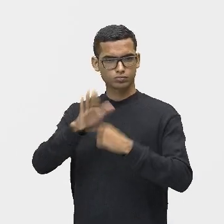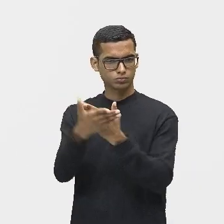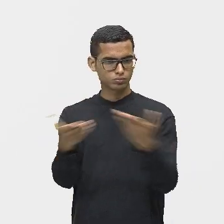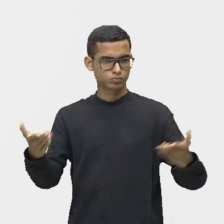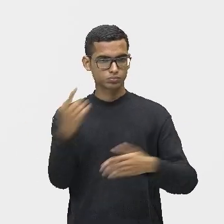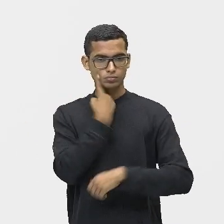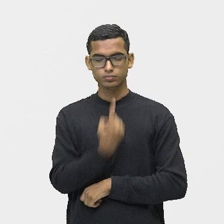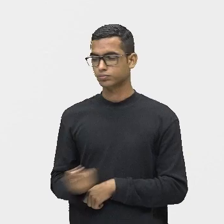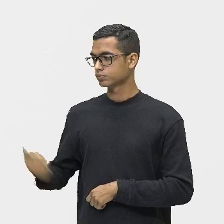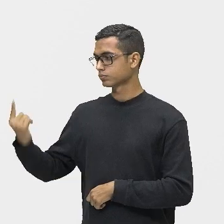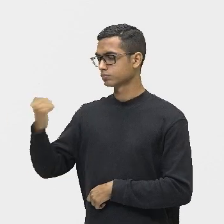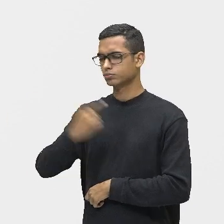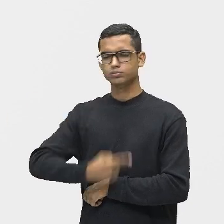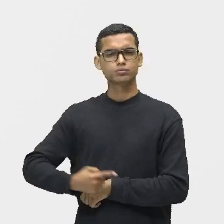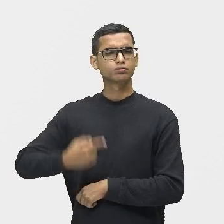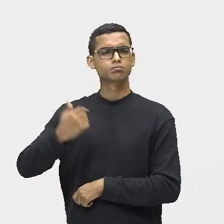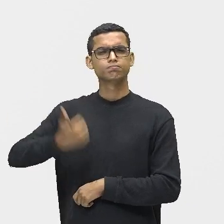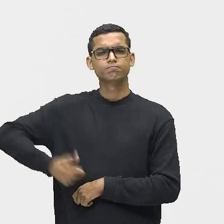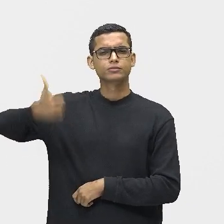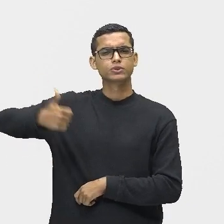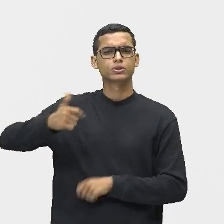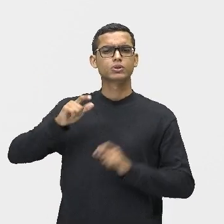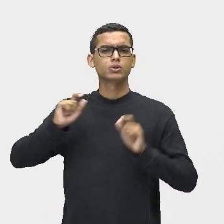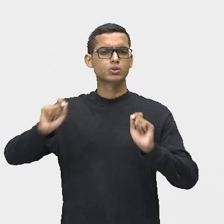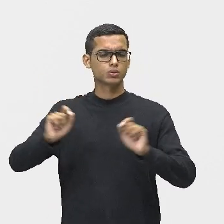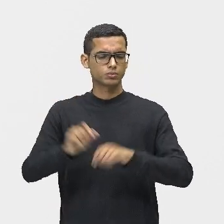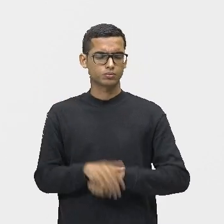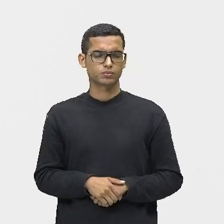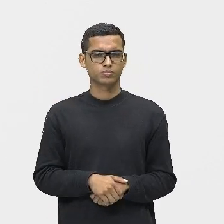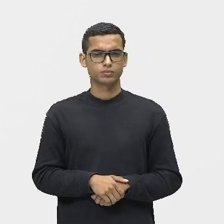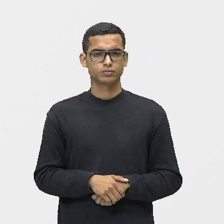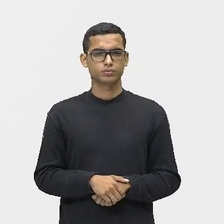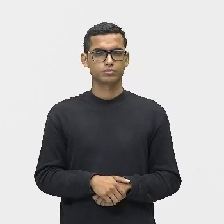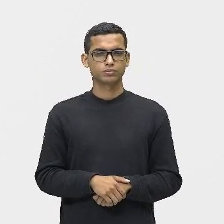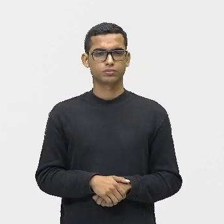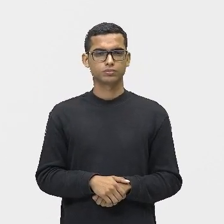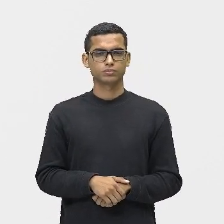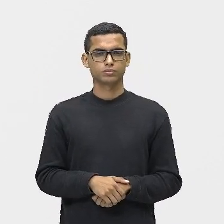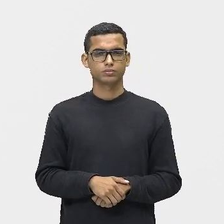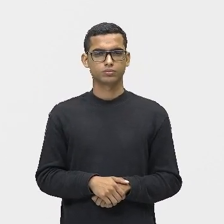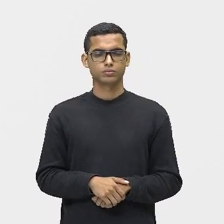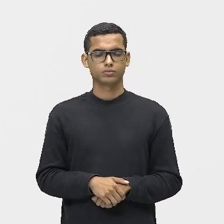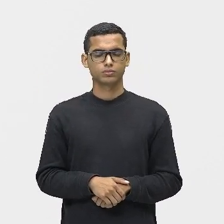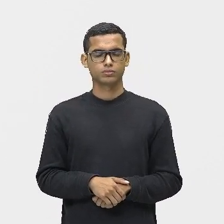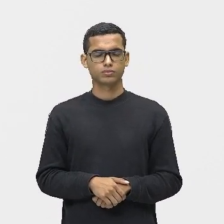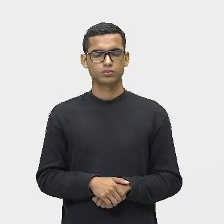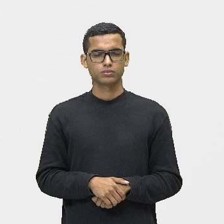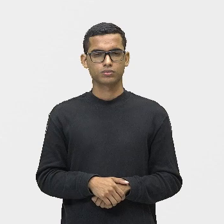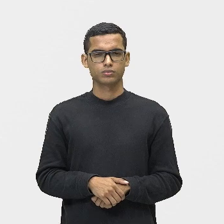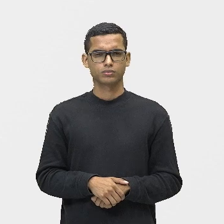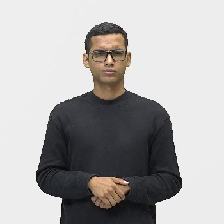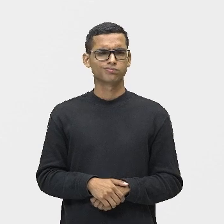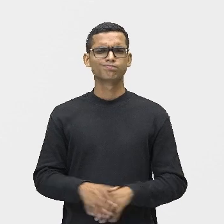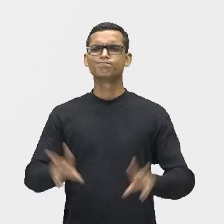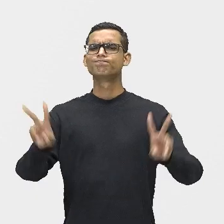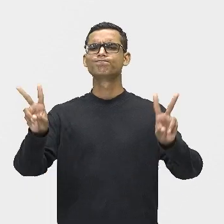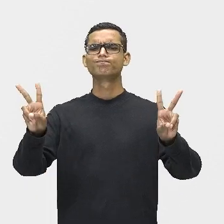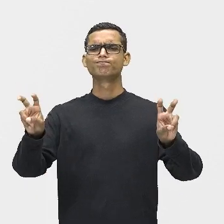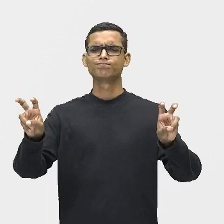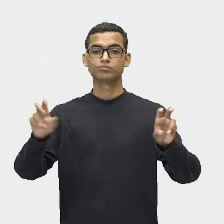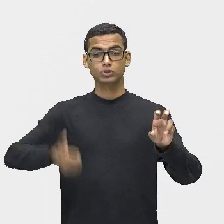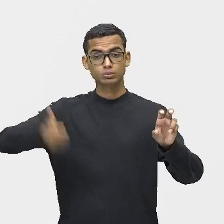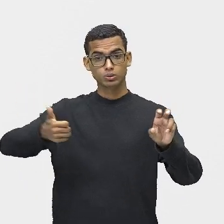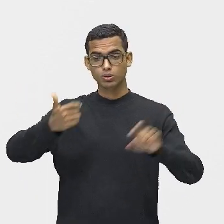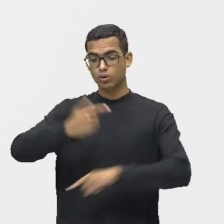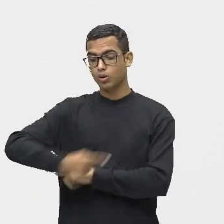Olha só, o primeiro ponto de um roteiro aí de planejamento de um debate é exatamente a definição do tema, ok? Então,